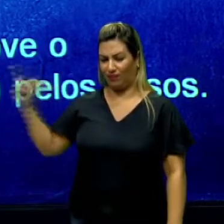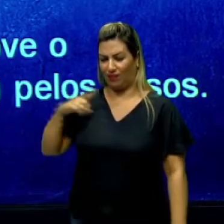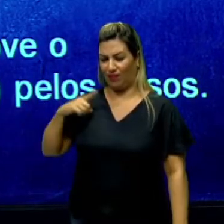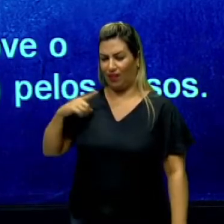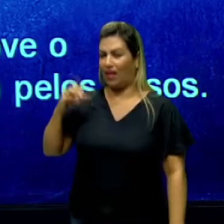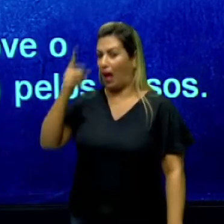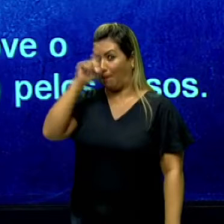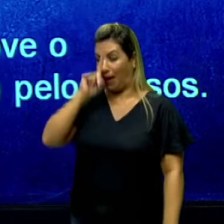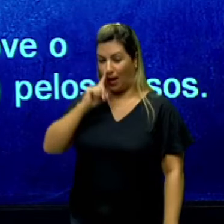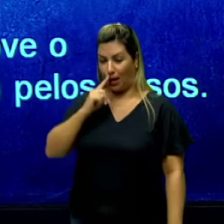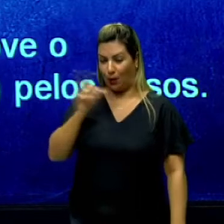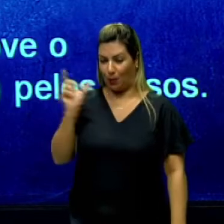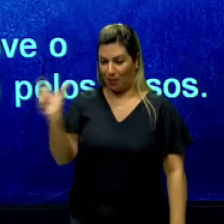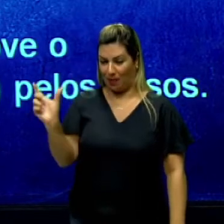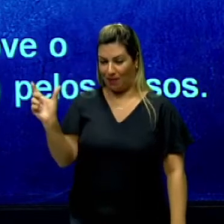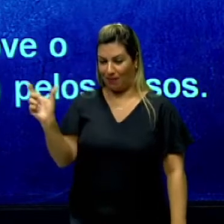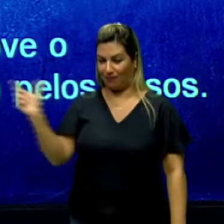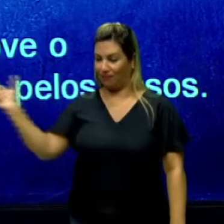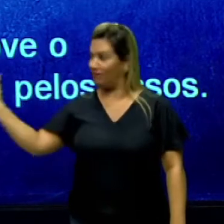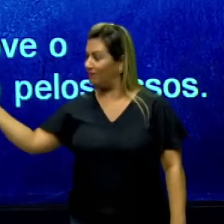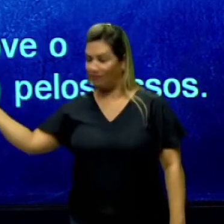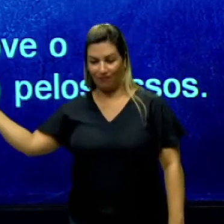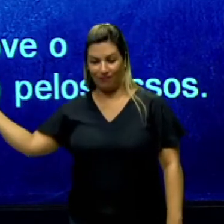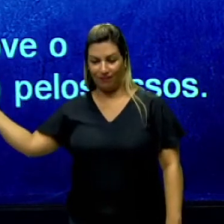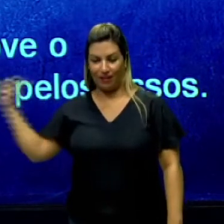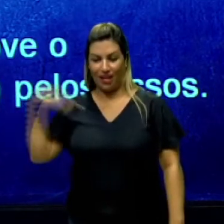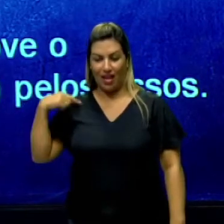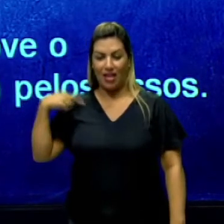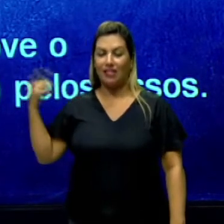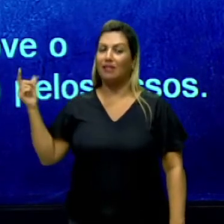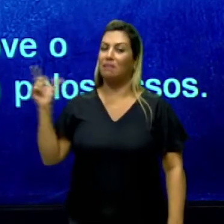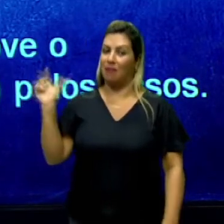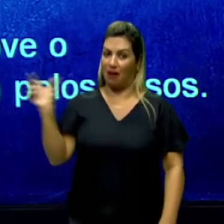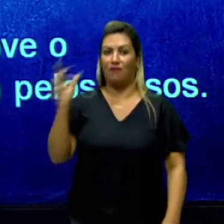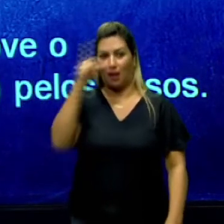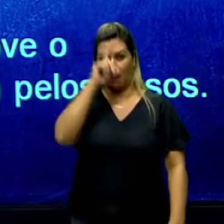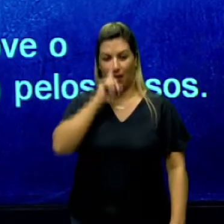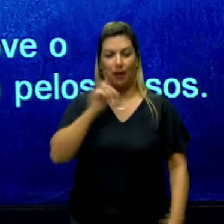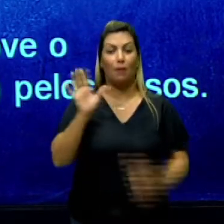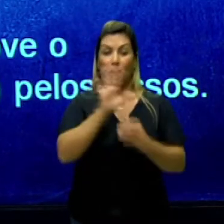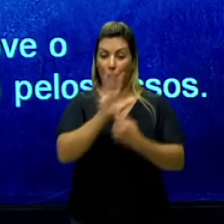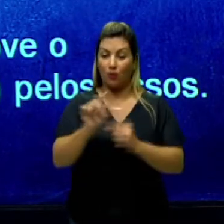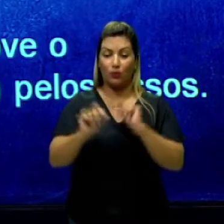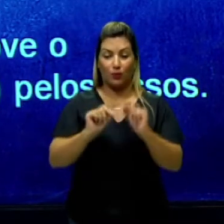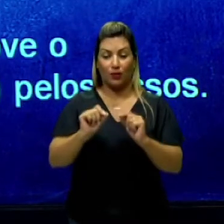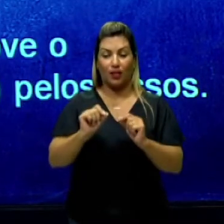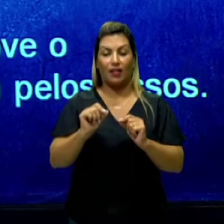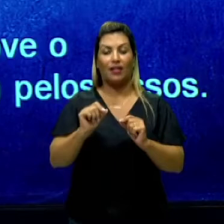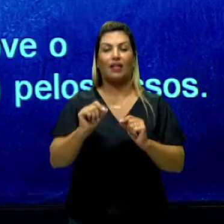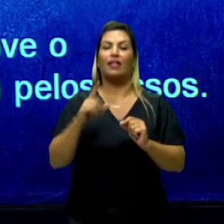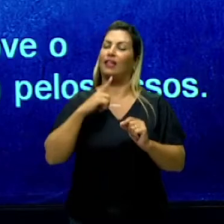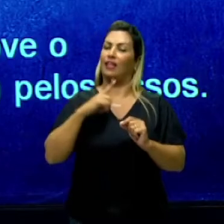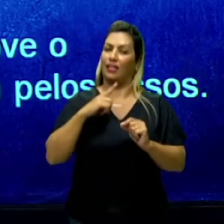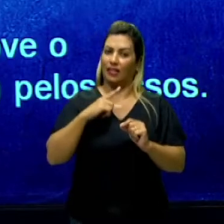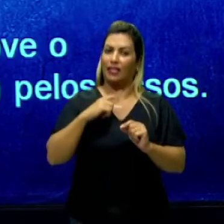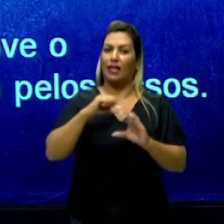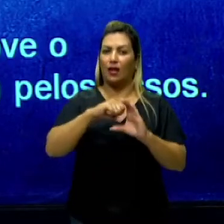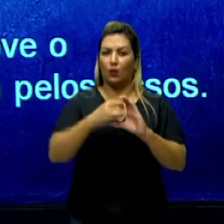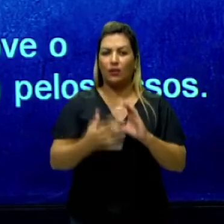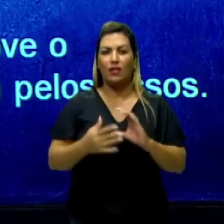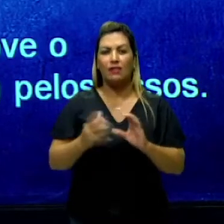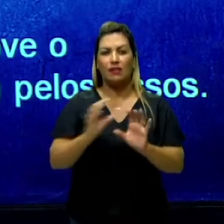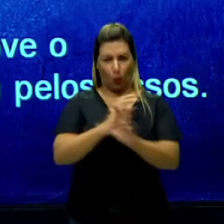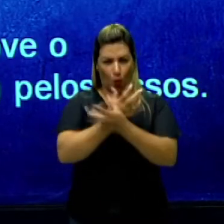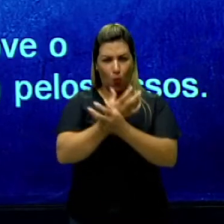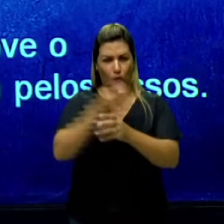calcitonina, que promove o armazenamento de cálcio. Essa mesma imagem que vocês estão vendo vai ser mostrada daqui a pouquinho. Ali,